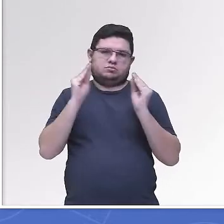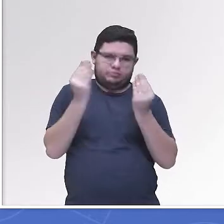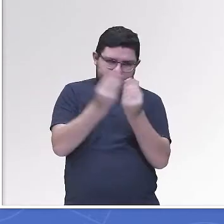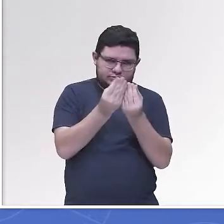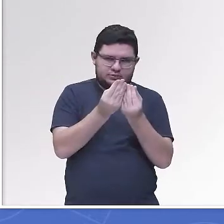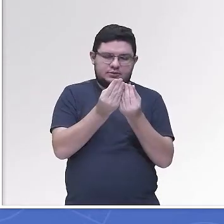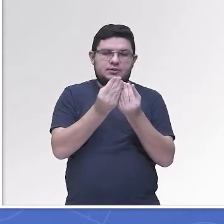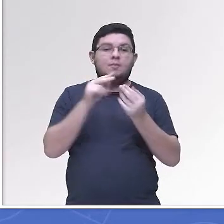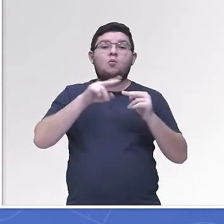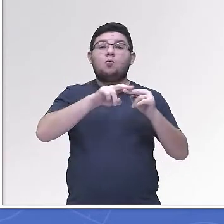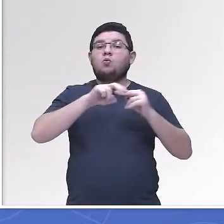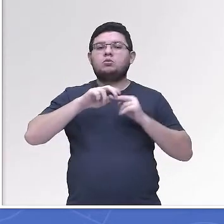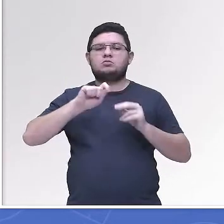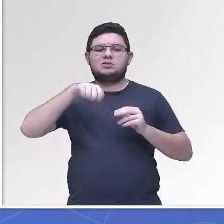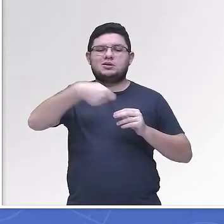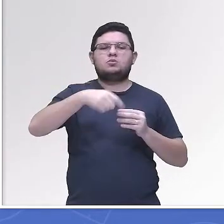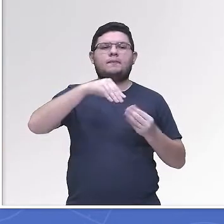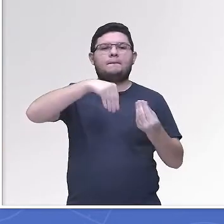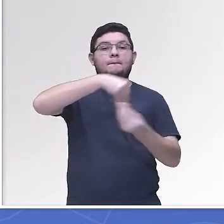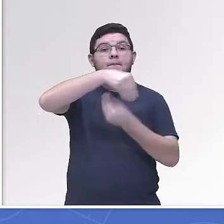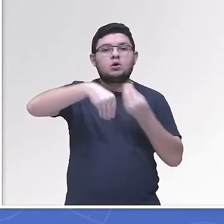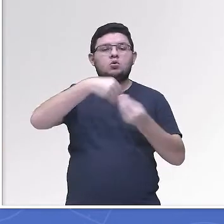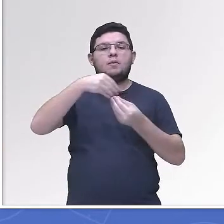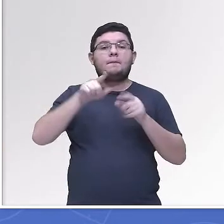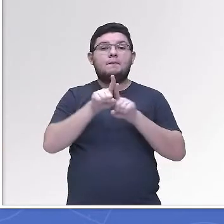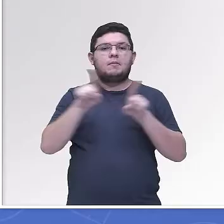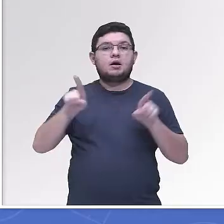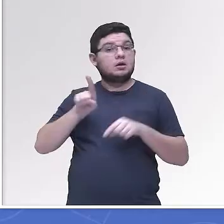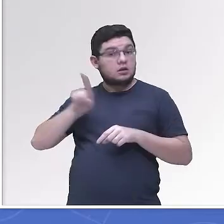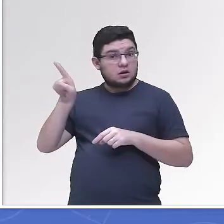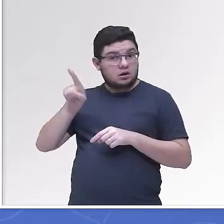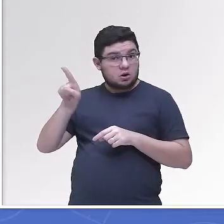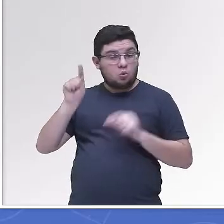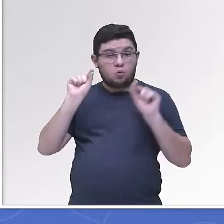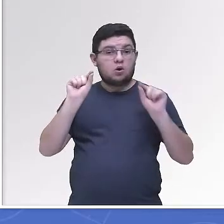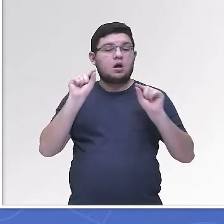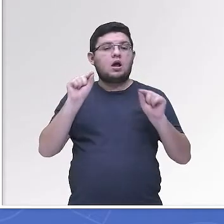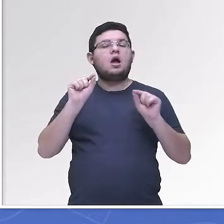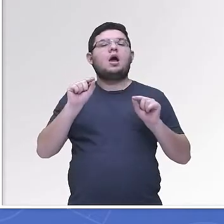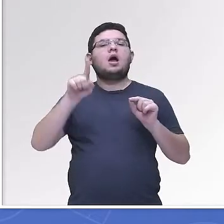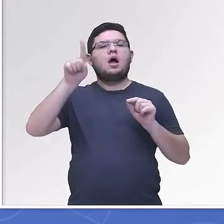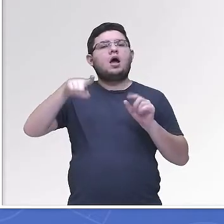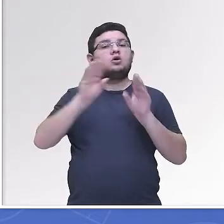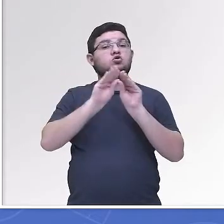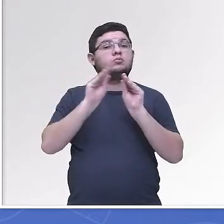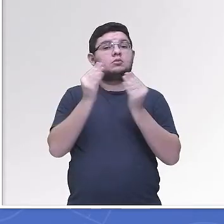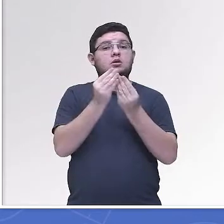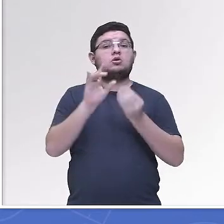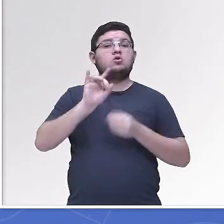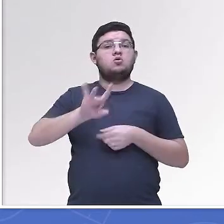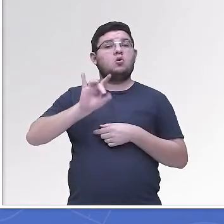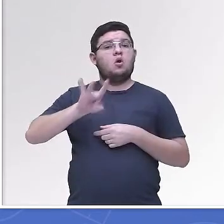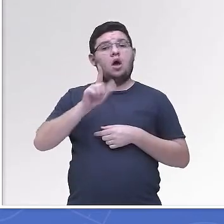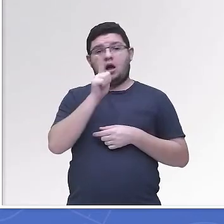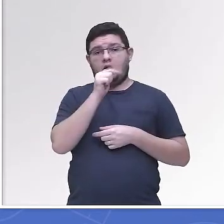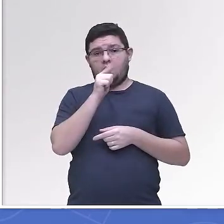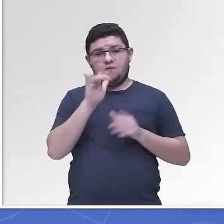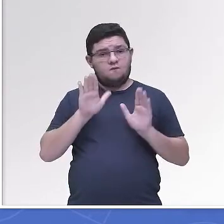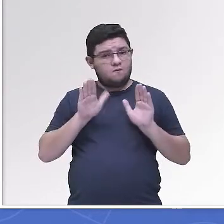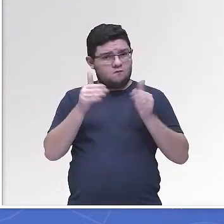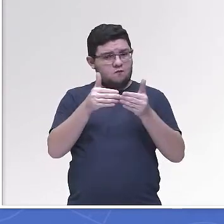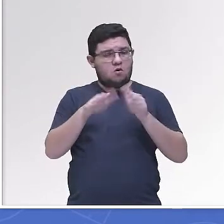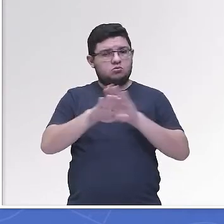uma mistura. Então, aqui no nosso conteúdo, a gente está falando da substância química sendo as